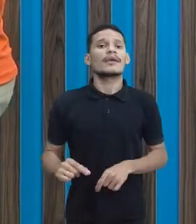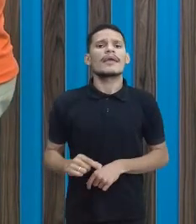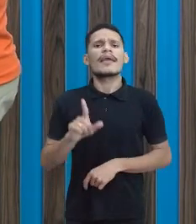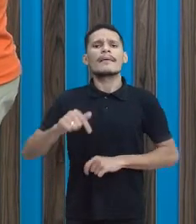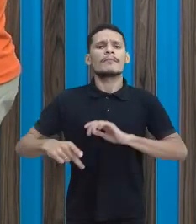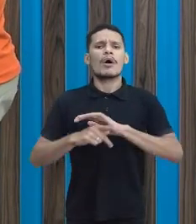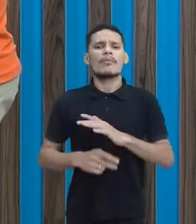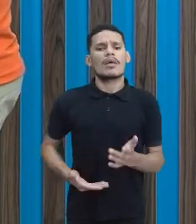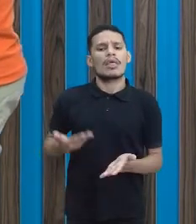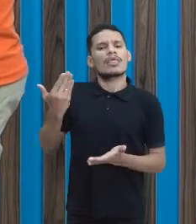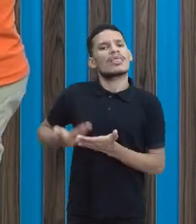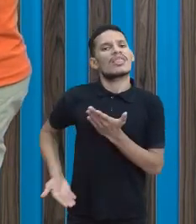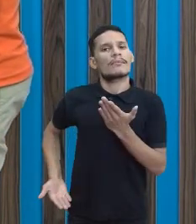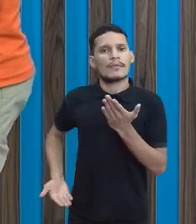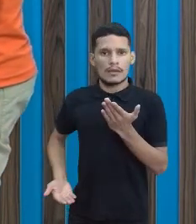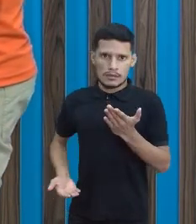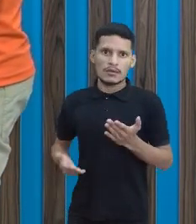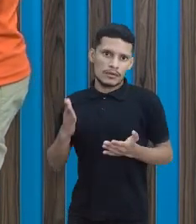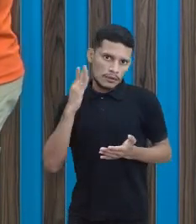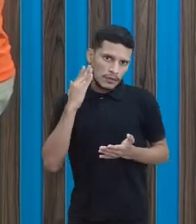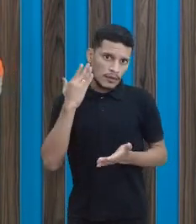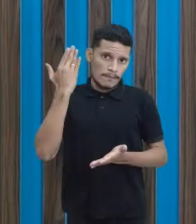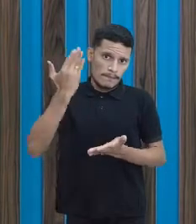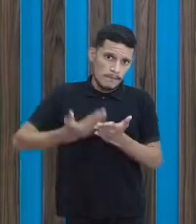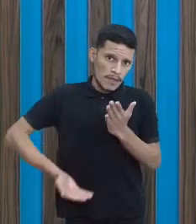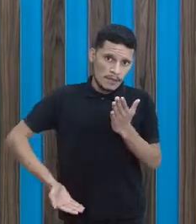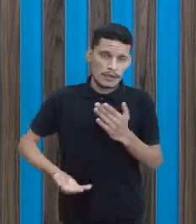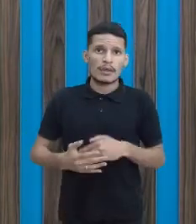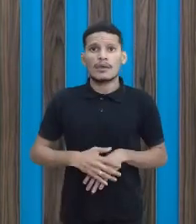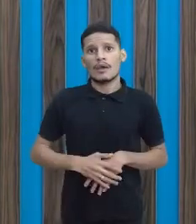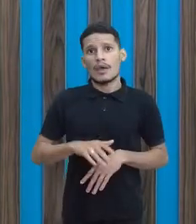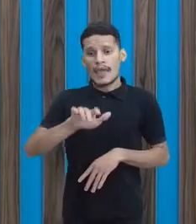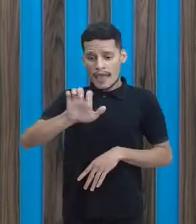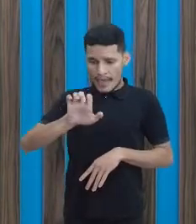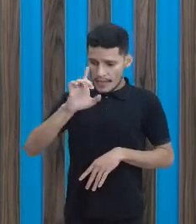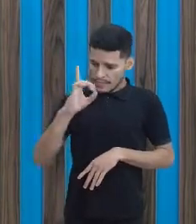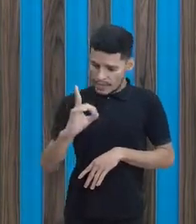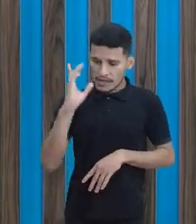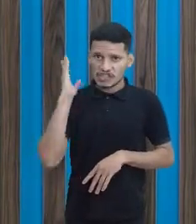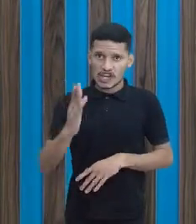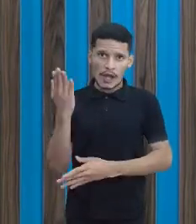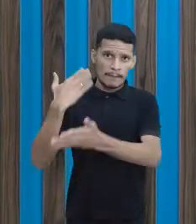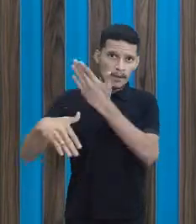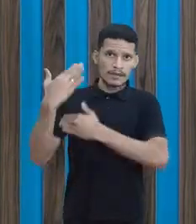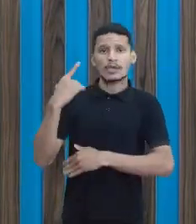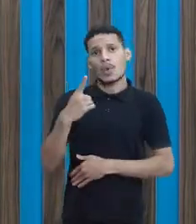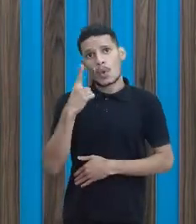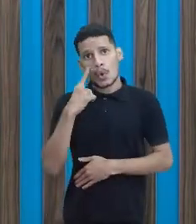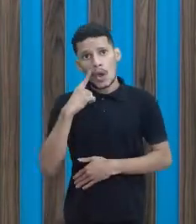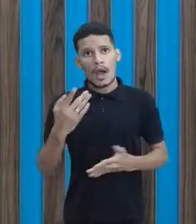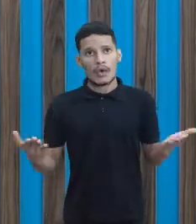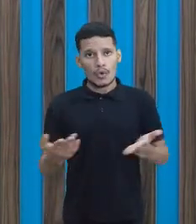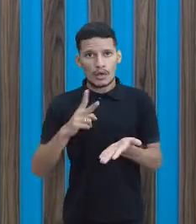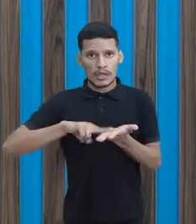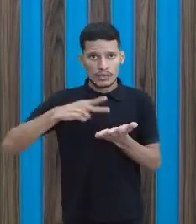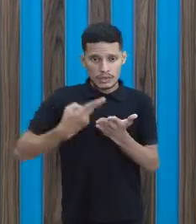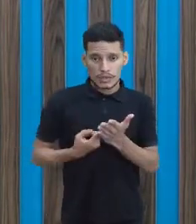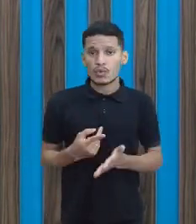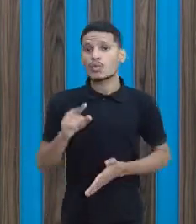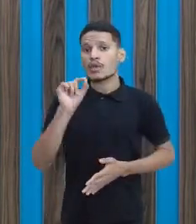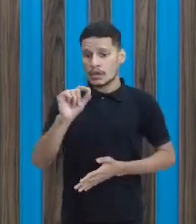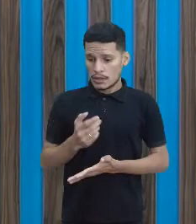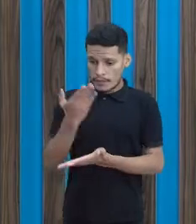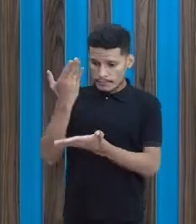derrotar, derrotado. Então, observando o ed, percebemos que está no passado, vamos traduzir juntos, ó. A derrota